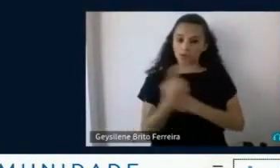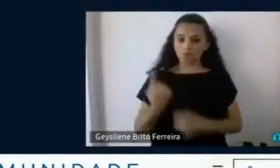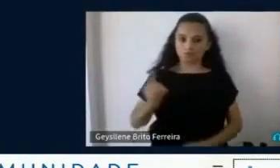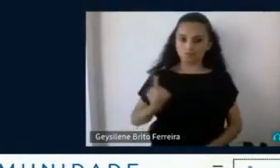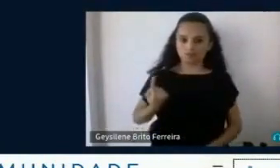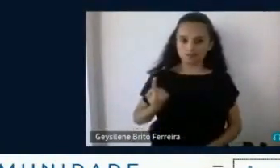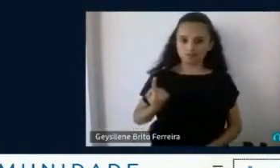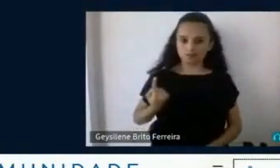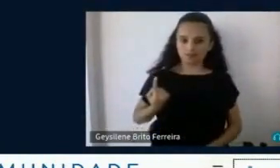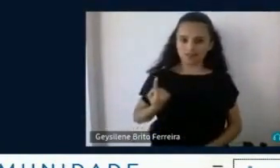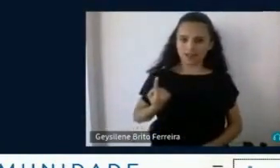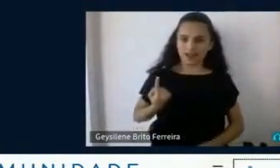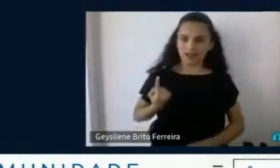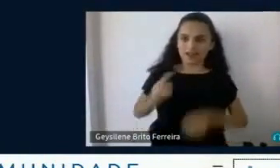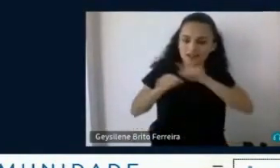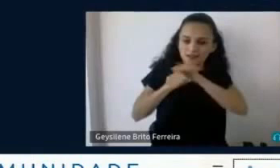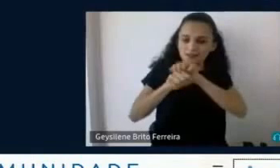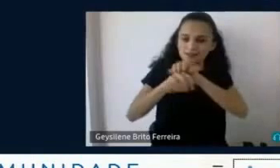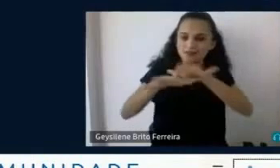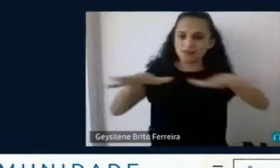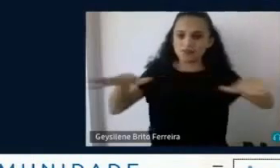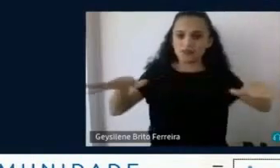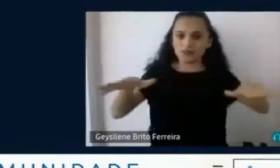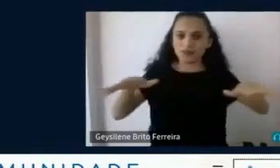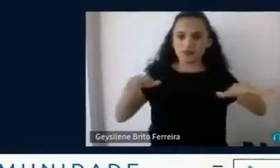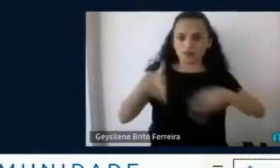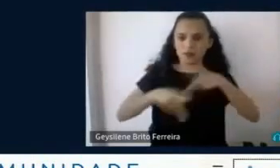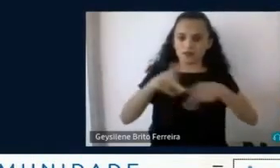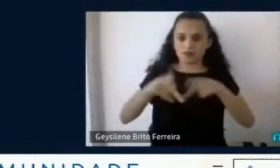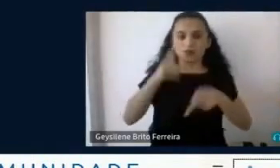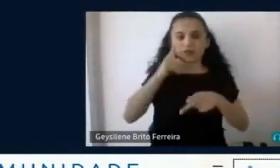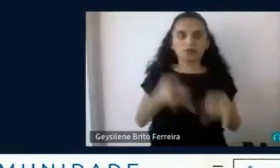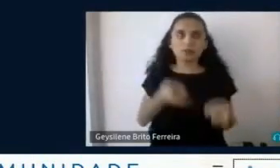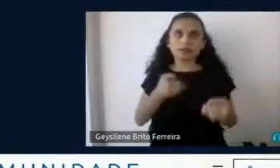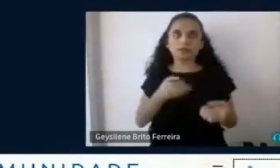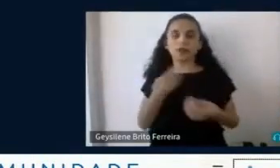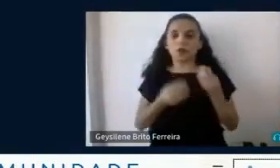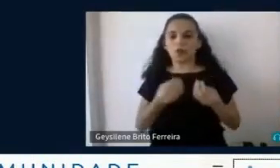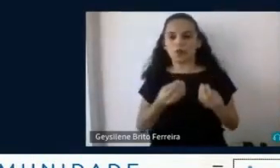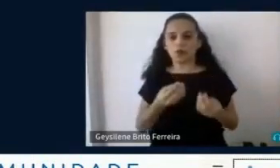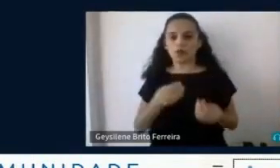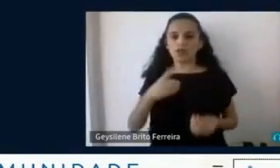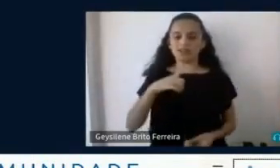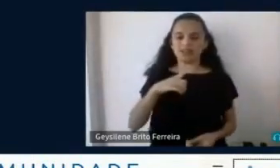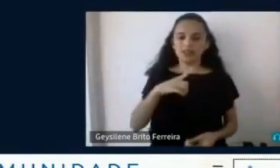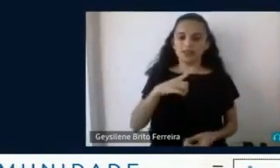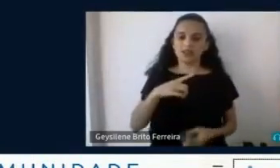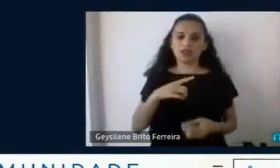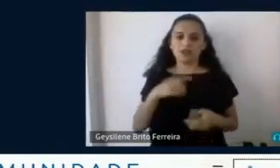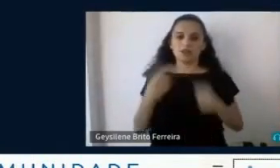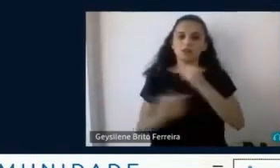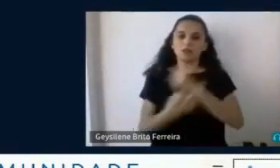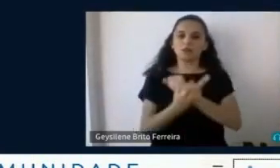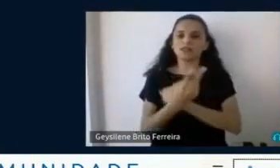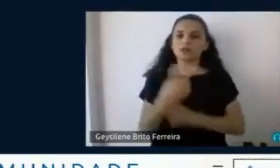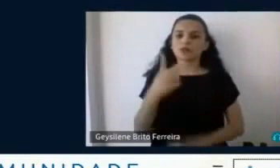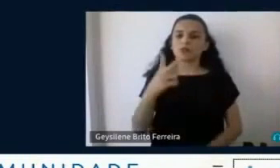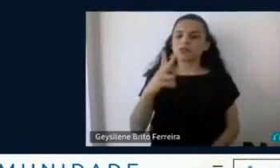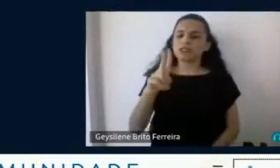eu tenho mais ou menos uma percepção. Então, por exemplo, se eu falo assim, eu tenho imunidade de 30%,